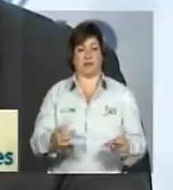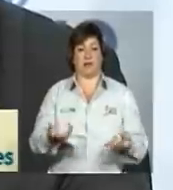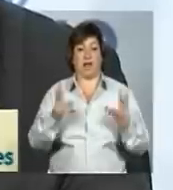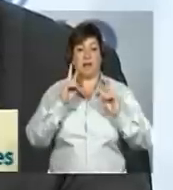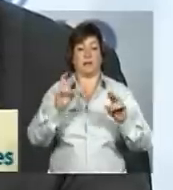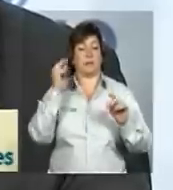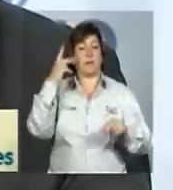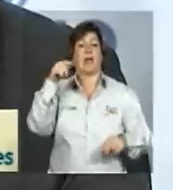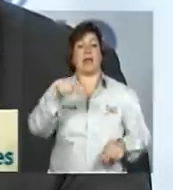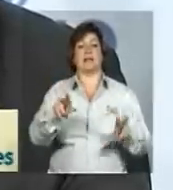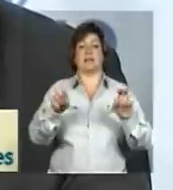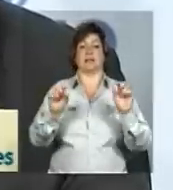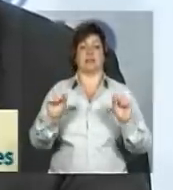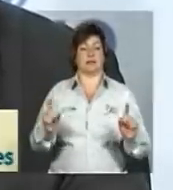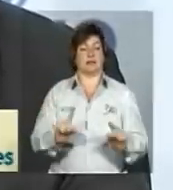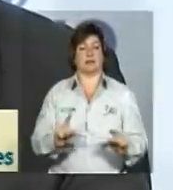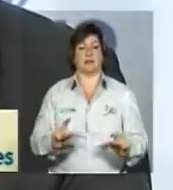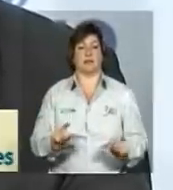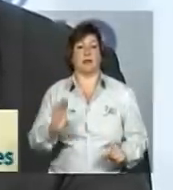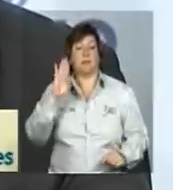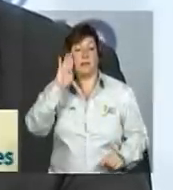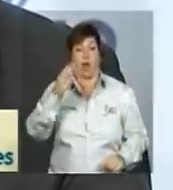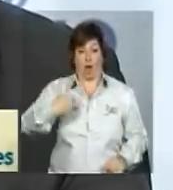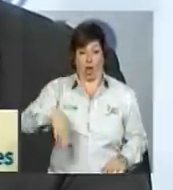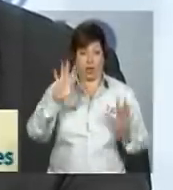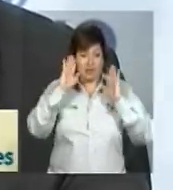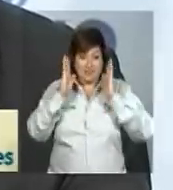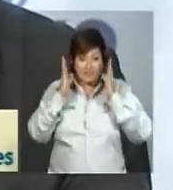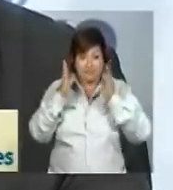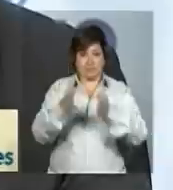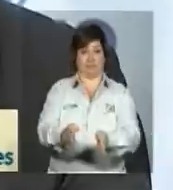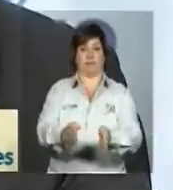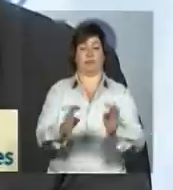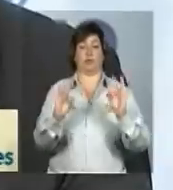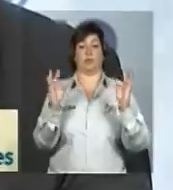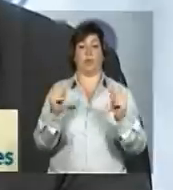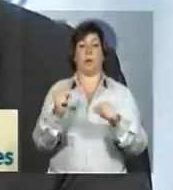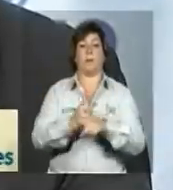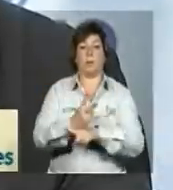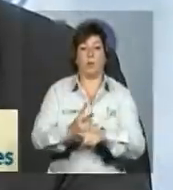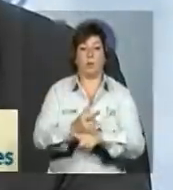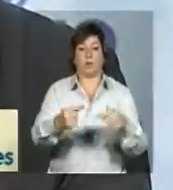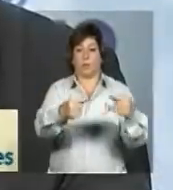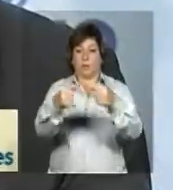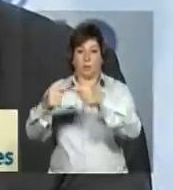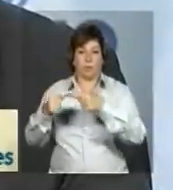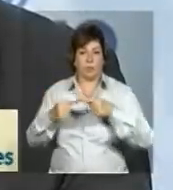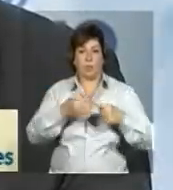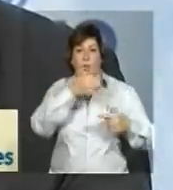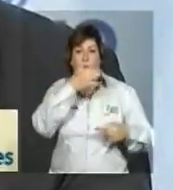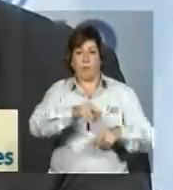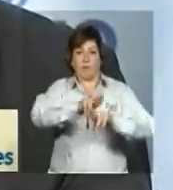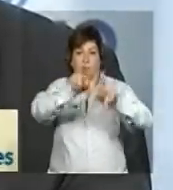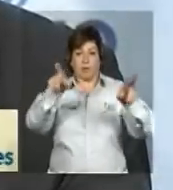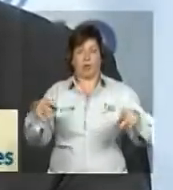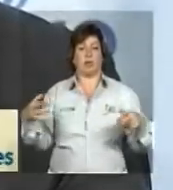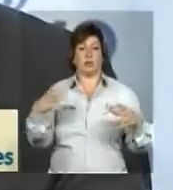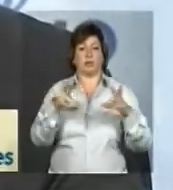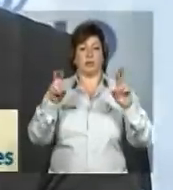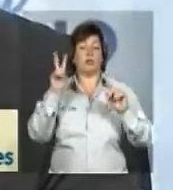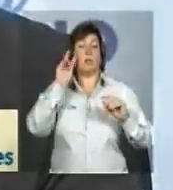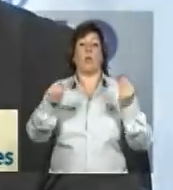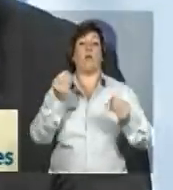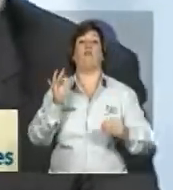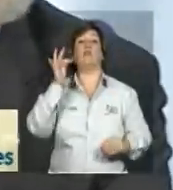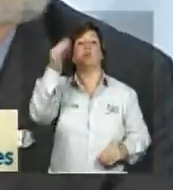atentos para essas questões necessariamente, estamos aqui todos concentrados na busca do consenso e da convergência em torno do nosso texto sobre o futuro